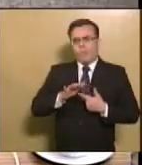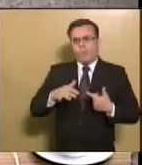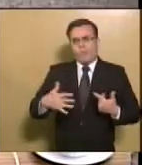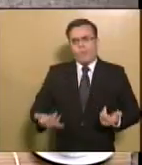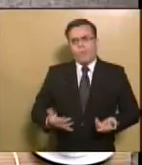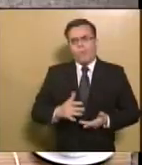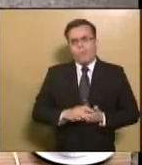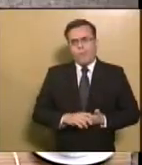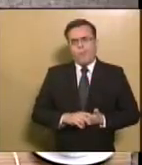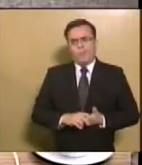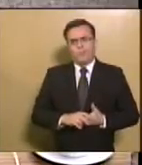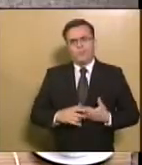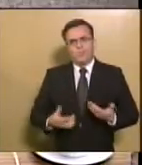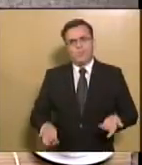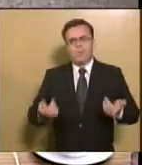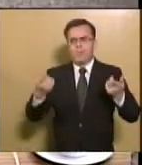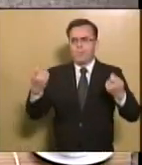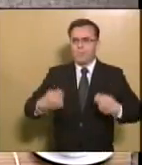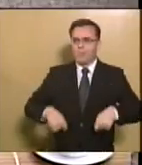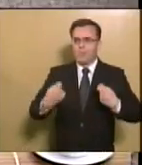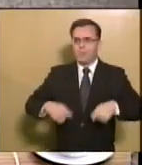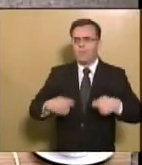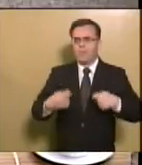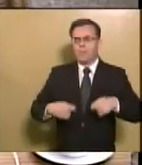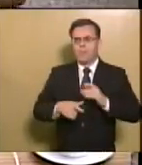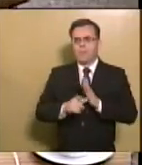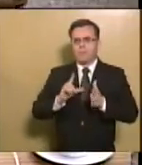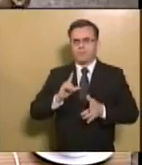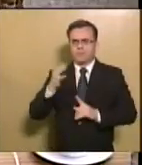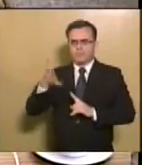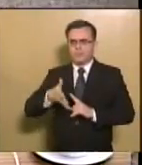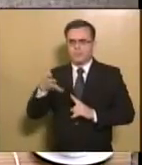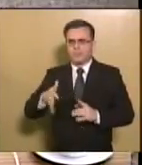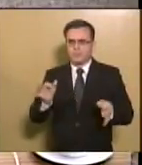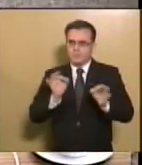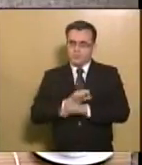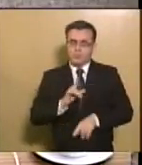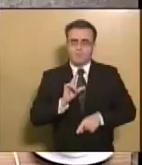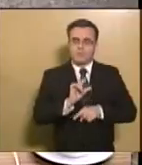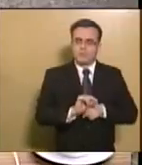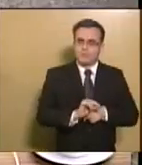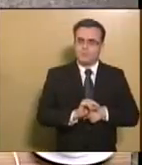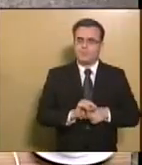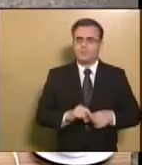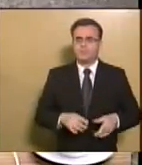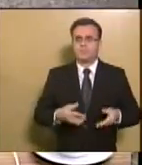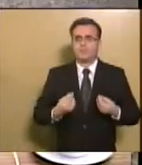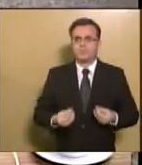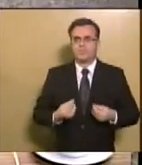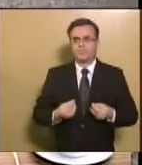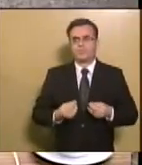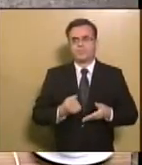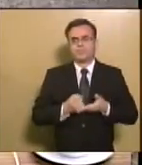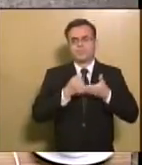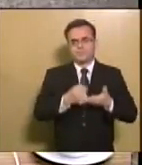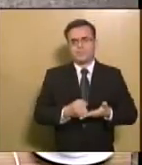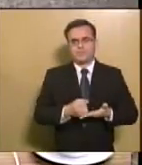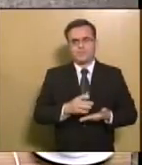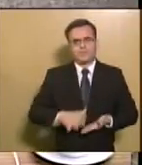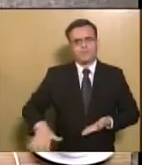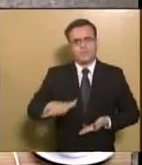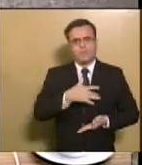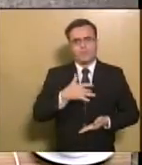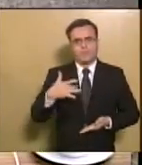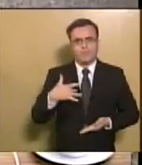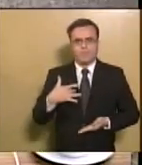Sergipe, mas precisei sair um pouco antes da palestra dos técnicos da universidade para atender uma situação de saúde de